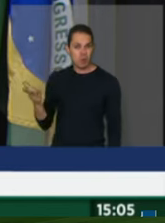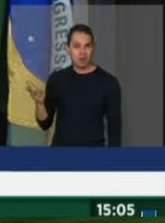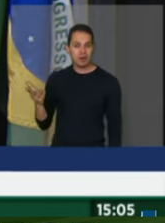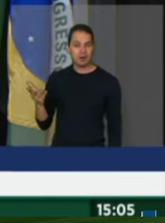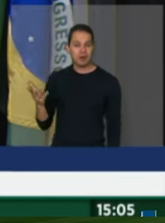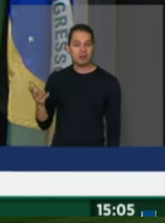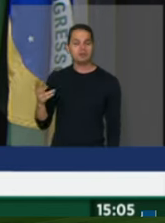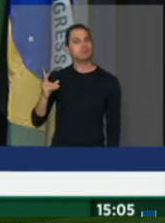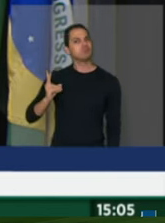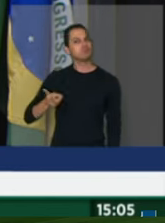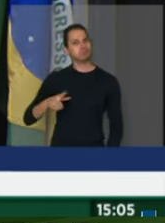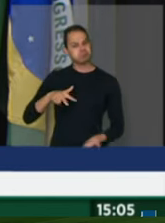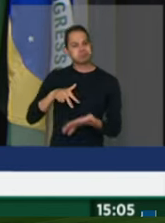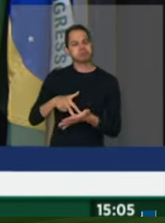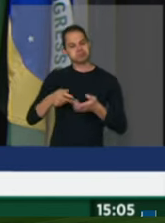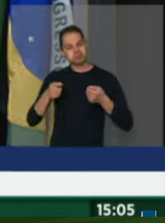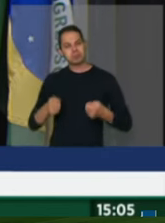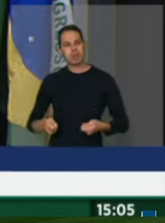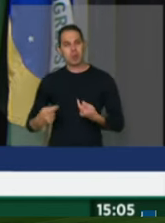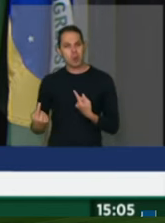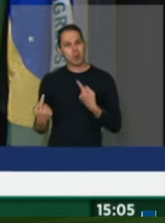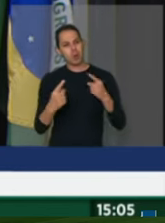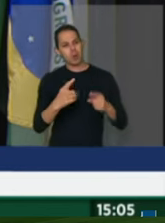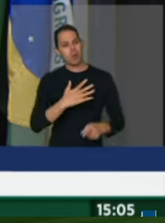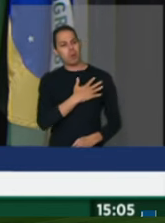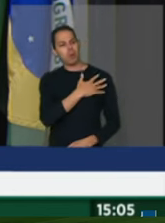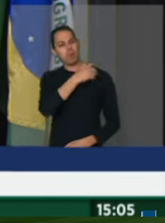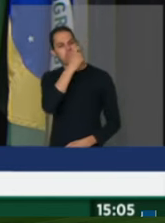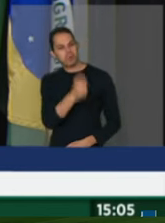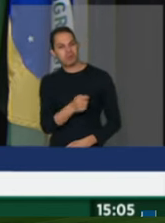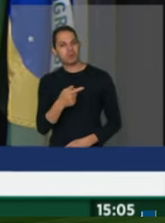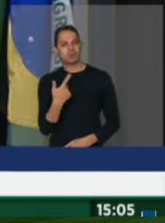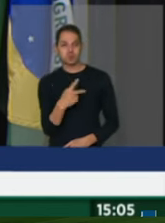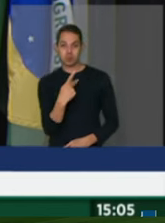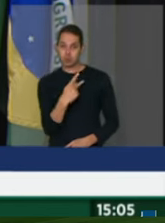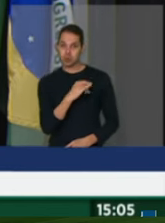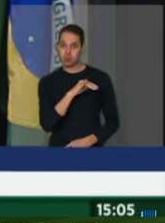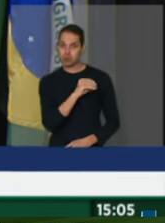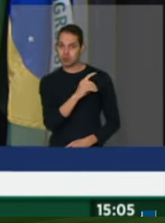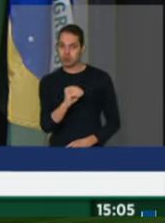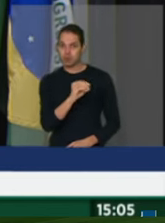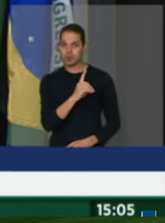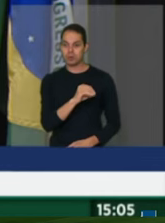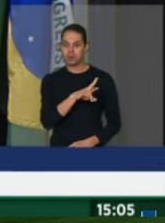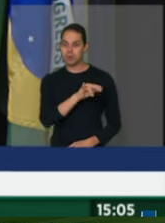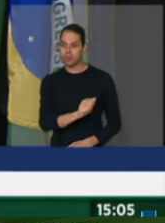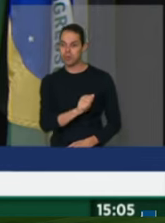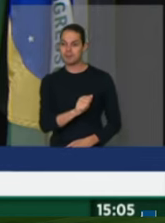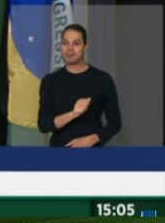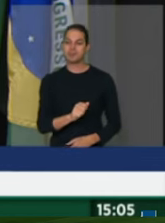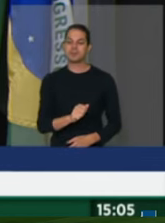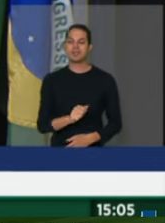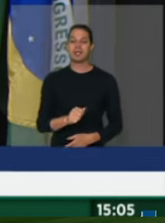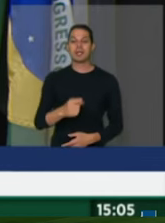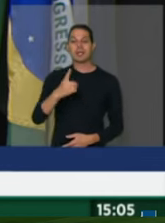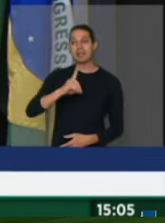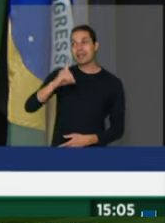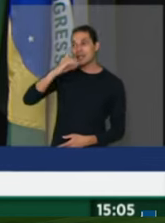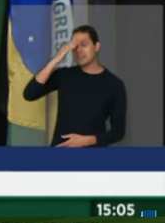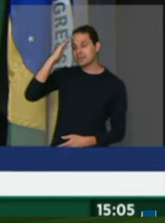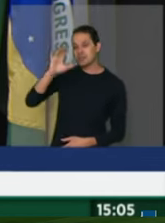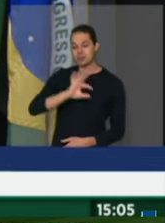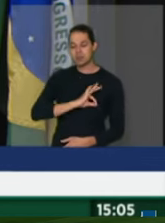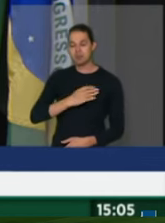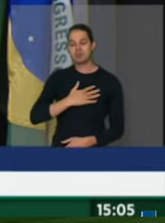se mantém firme contra essa ditadura de calça apertada graças a Deus a polícia militar é uma